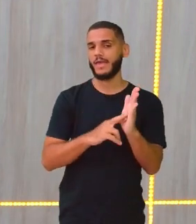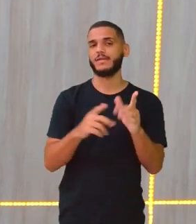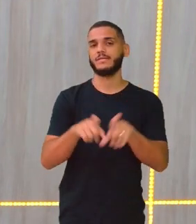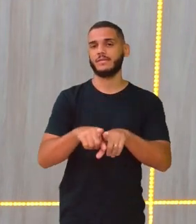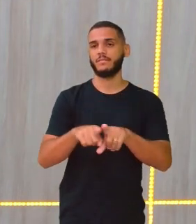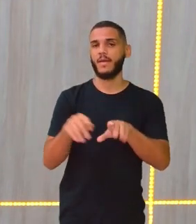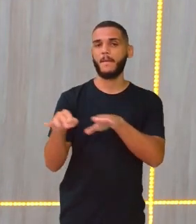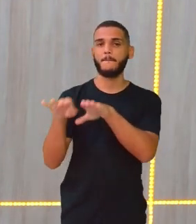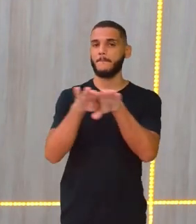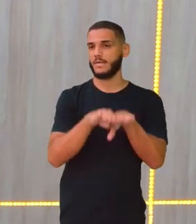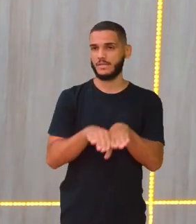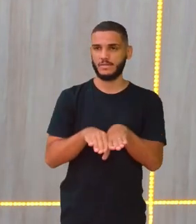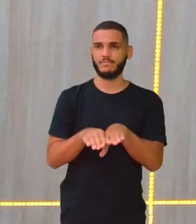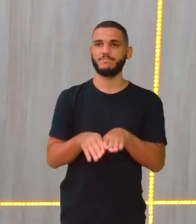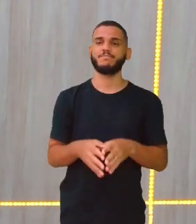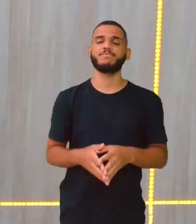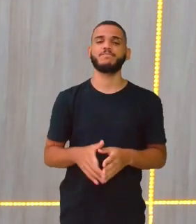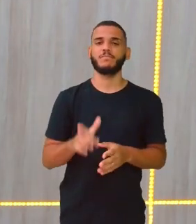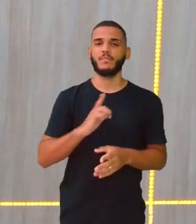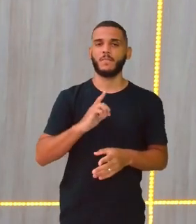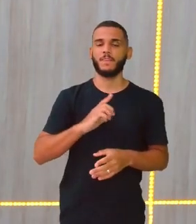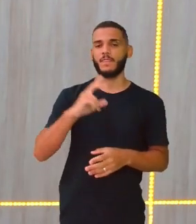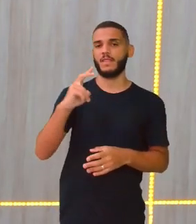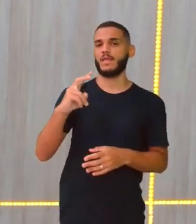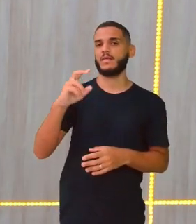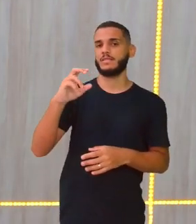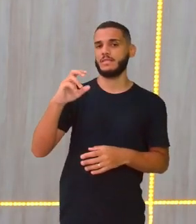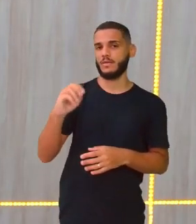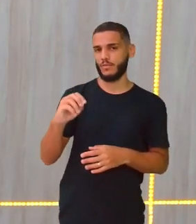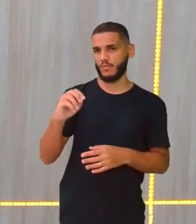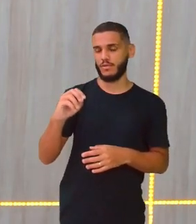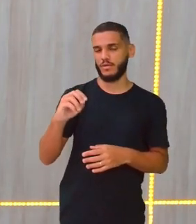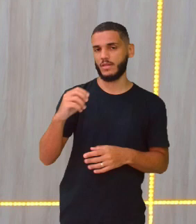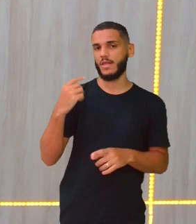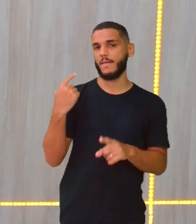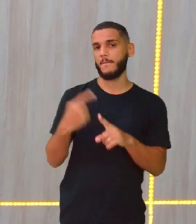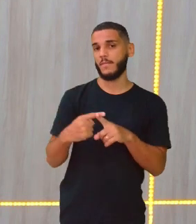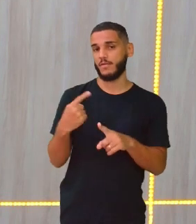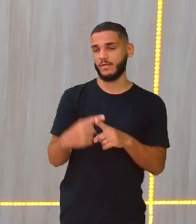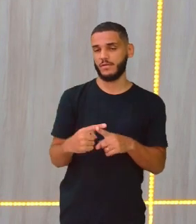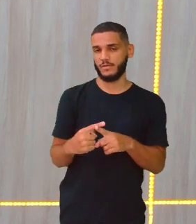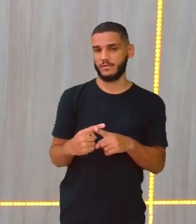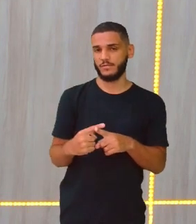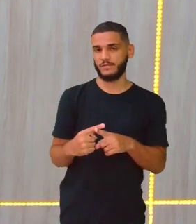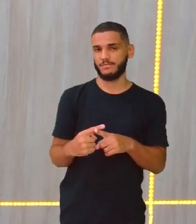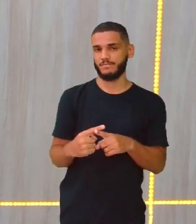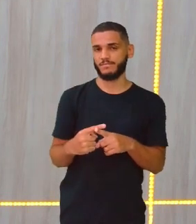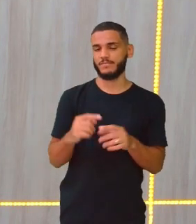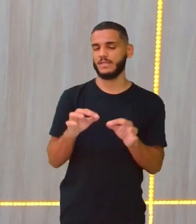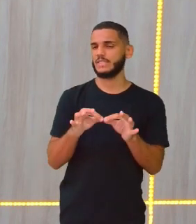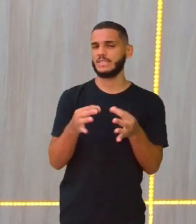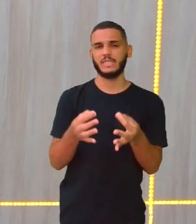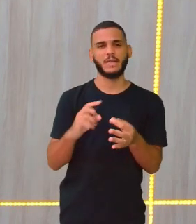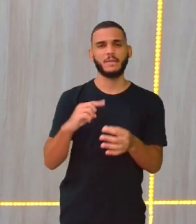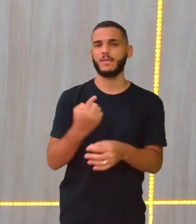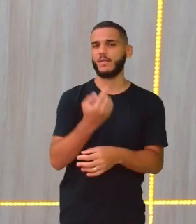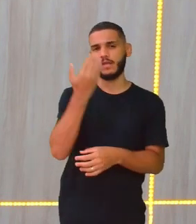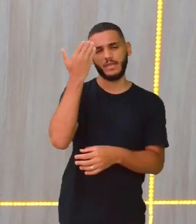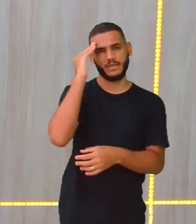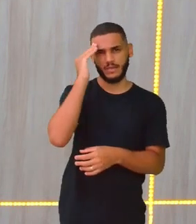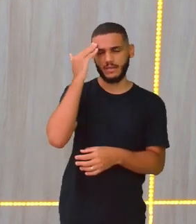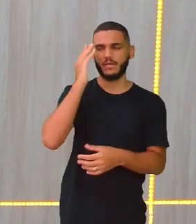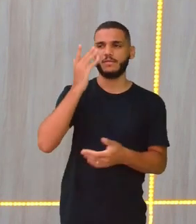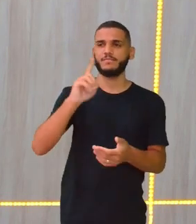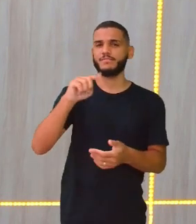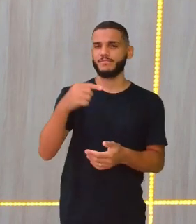trouxe a 50ª, né? Por quê? Porque para ficar simples da gente fazer. E